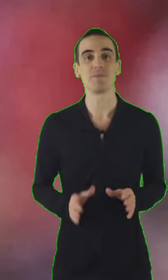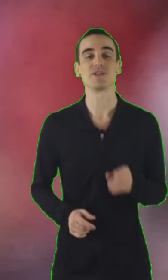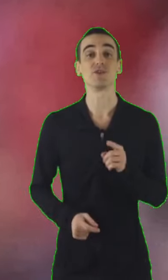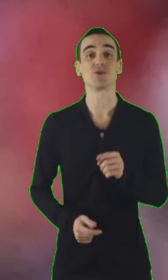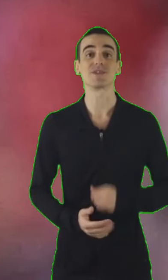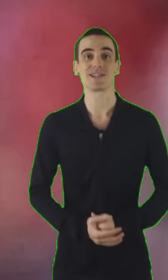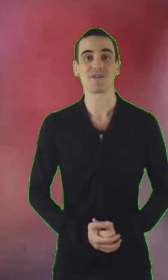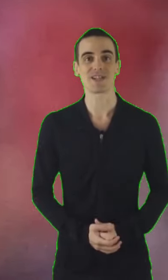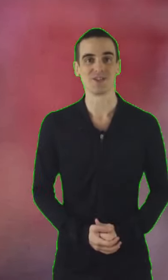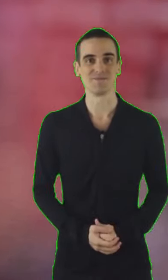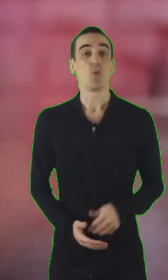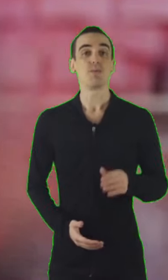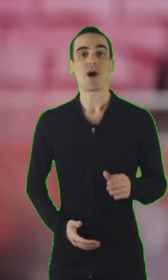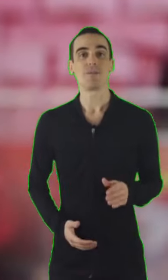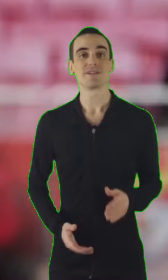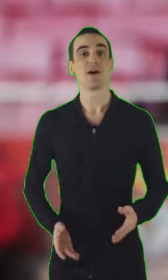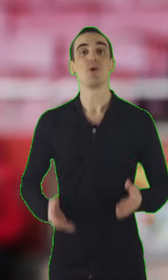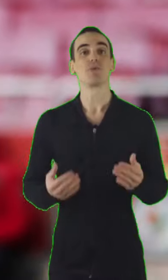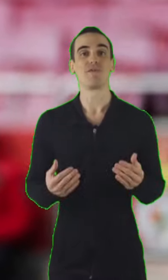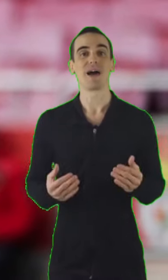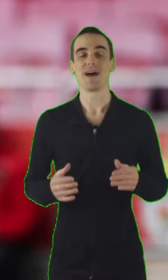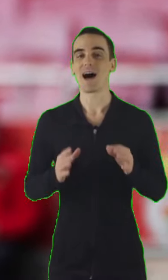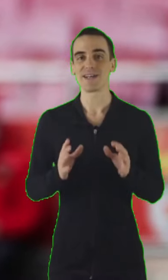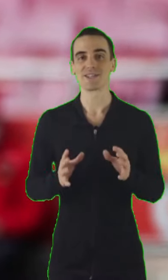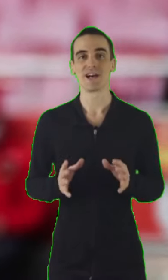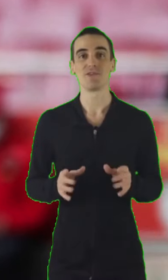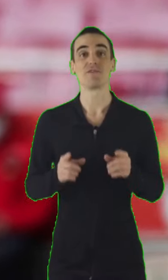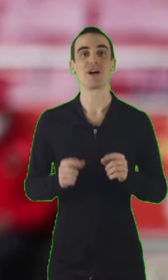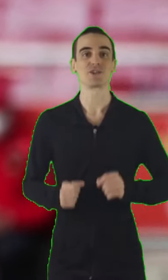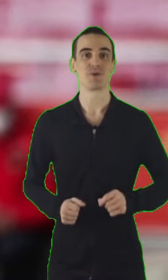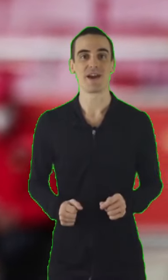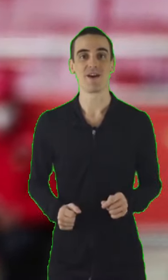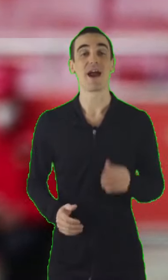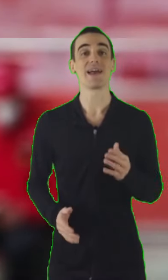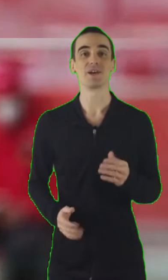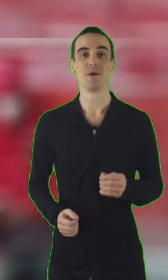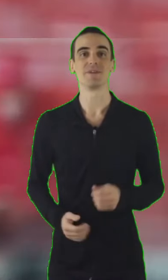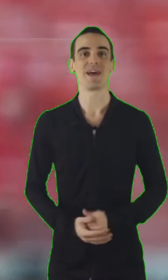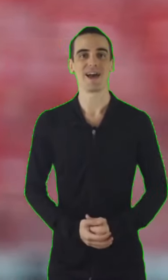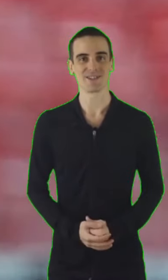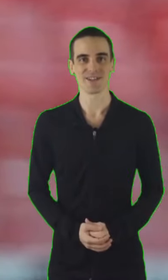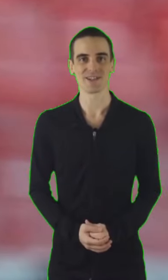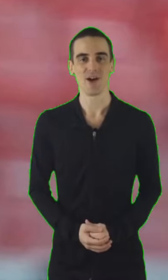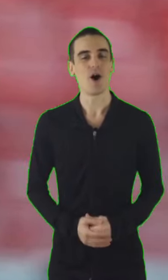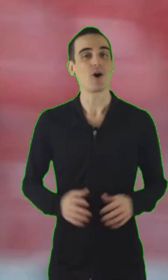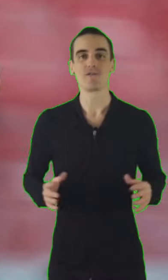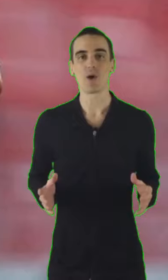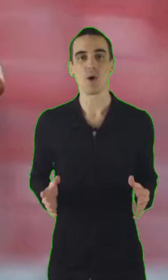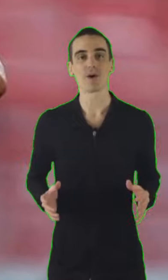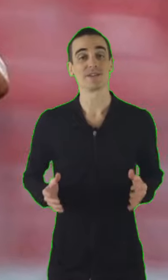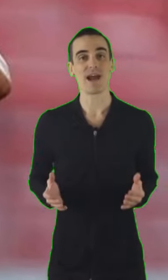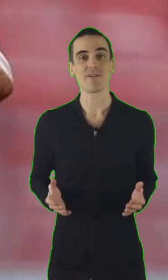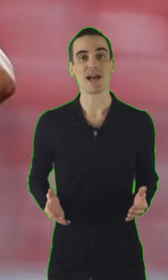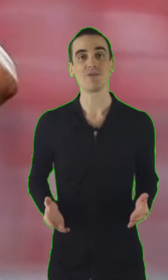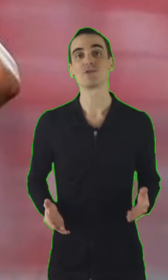Schmidt. O clube mineiro tem poucos recursos para reforçar o elenco para a disputa da Série A do Campeonato Brasileiro. O